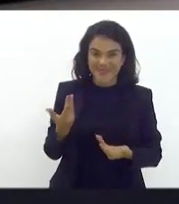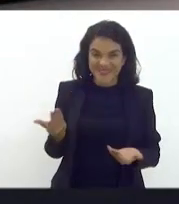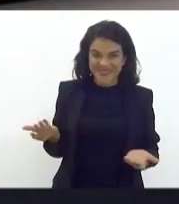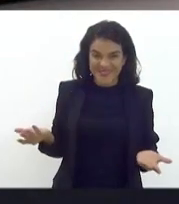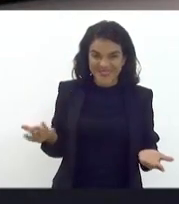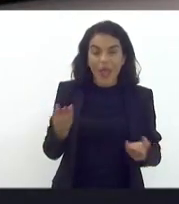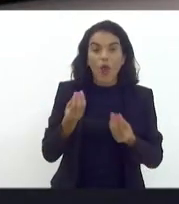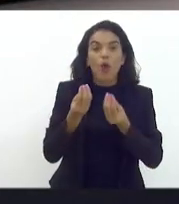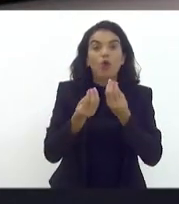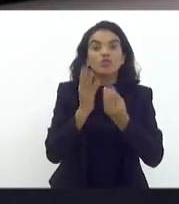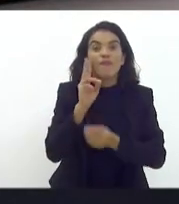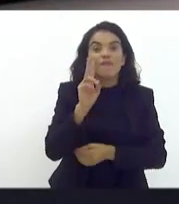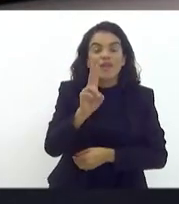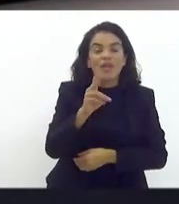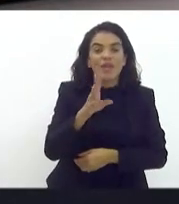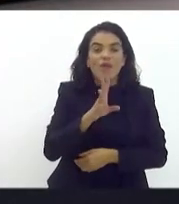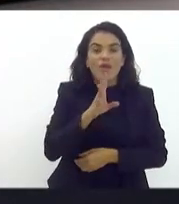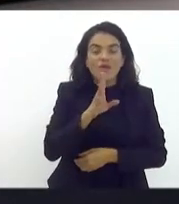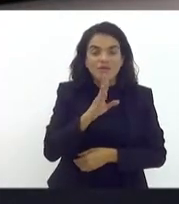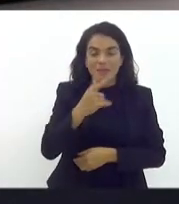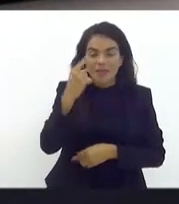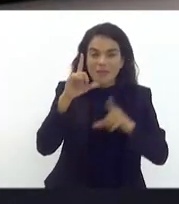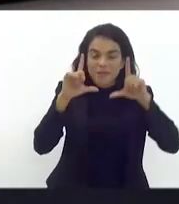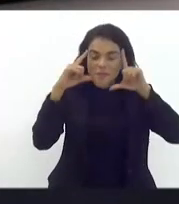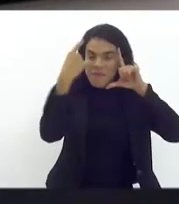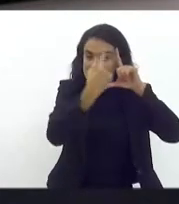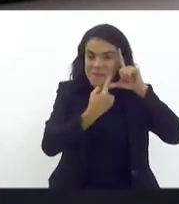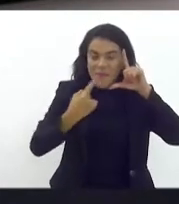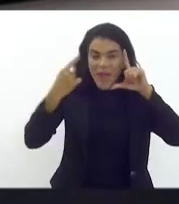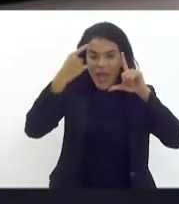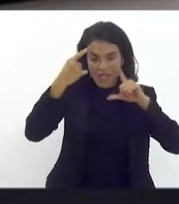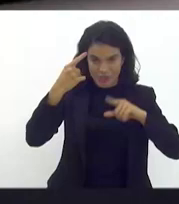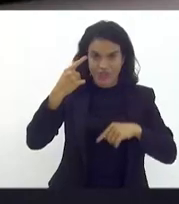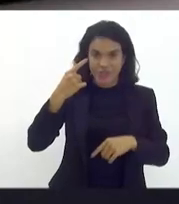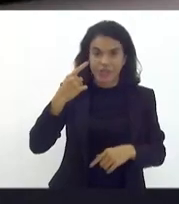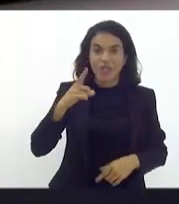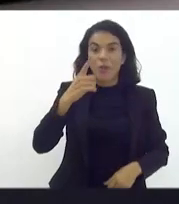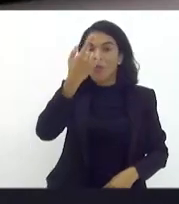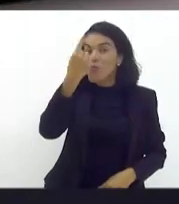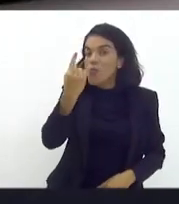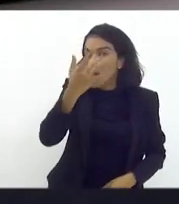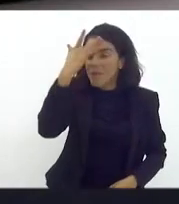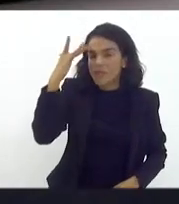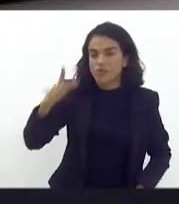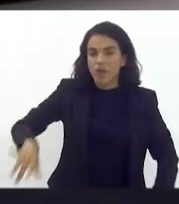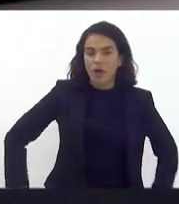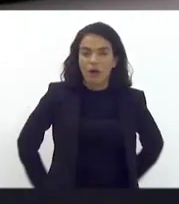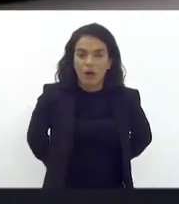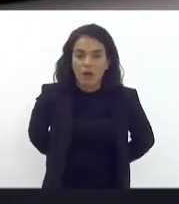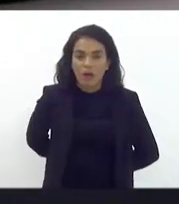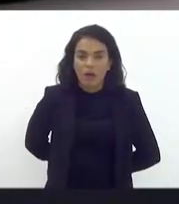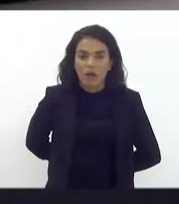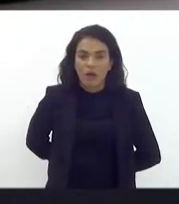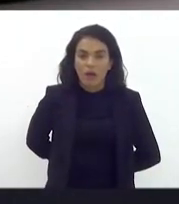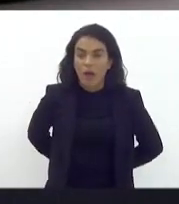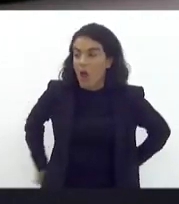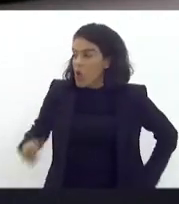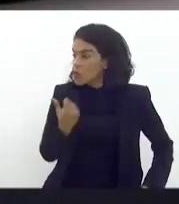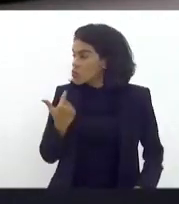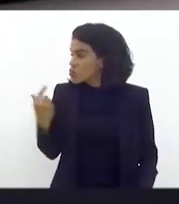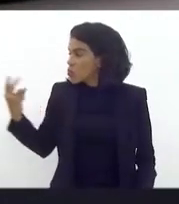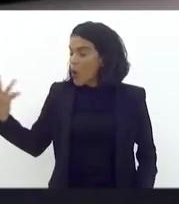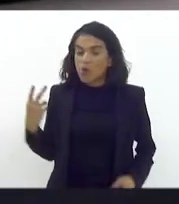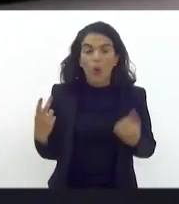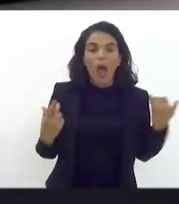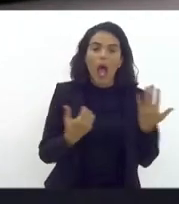reconhecimento em juízo que eu tinha uma pessoa só algemada com roupas da prisão e as outras todas eram assessores do juiz